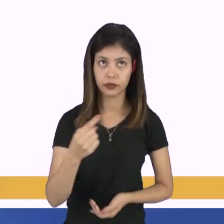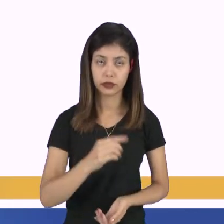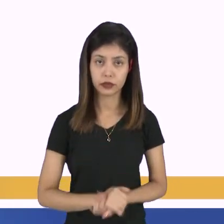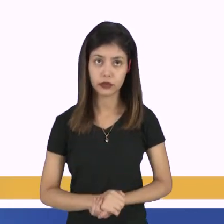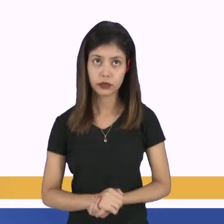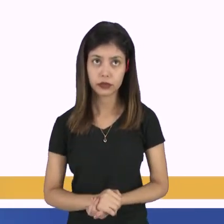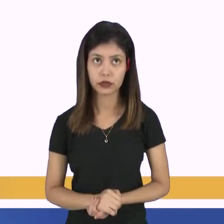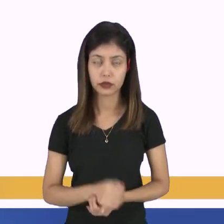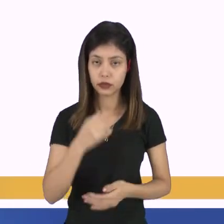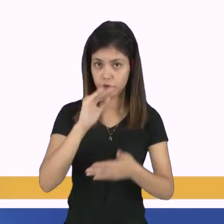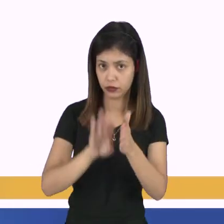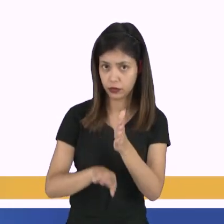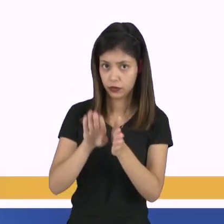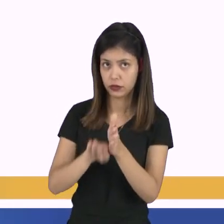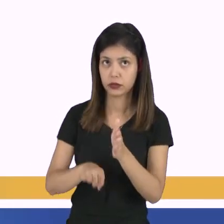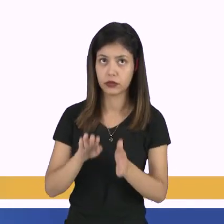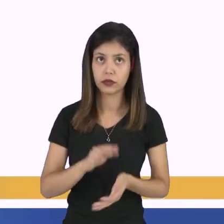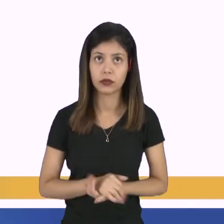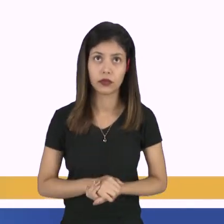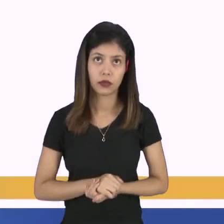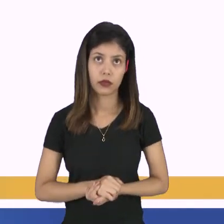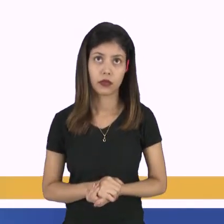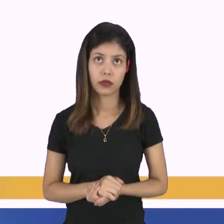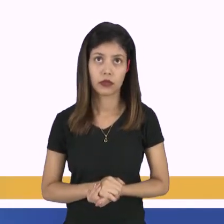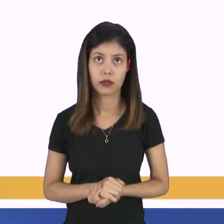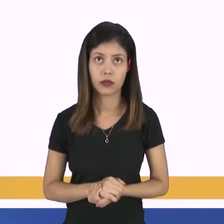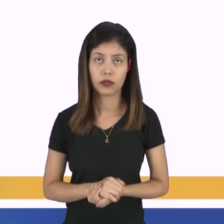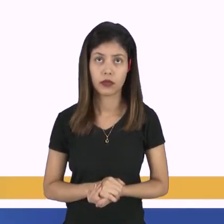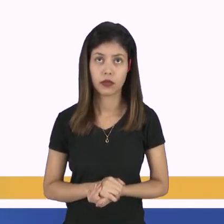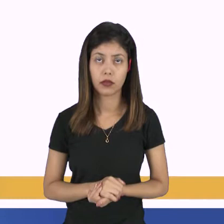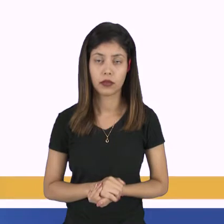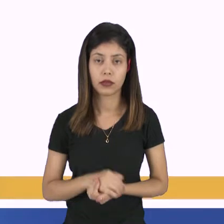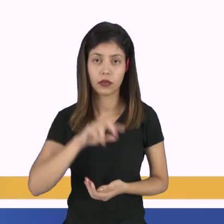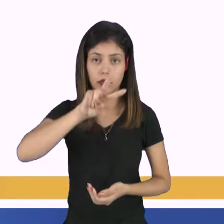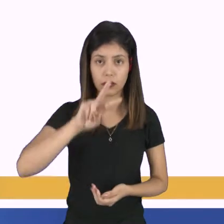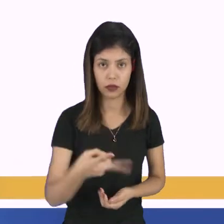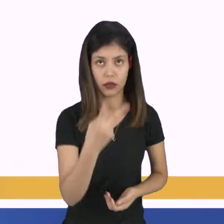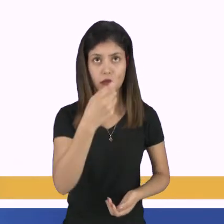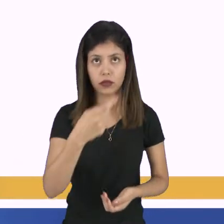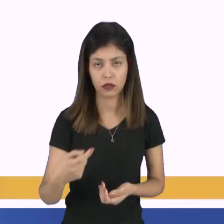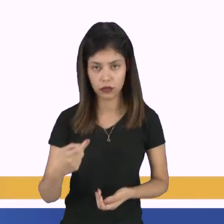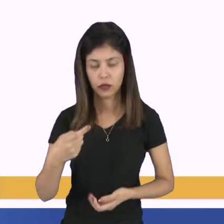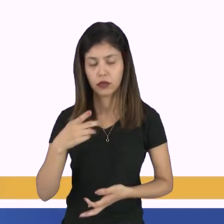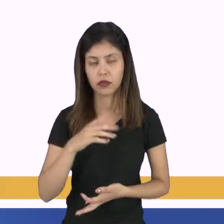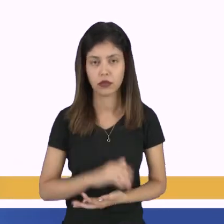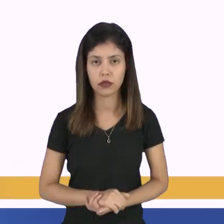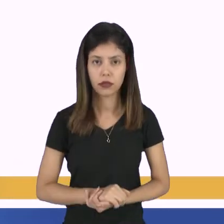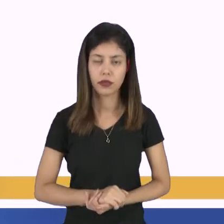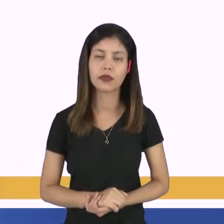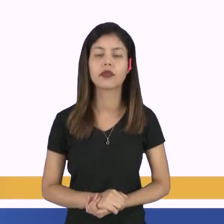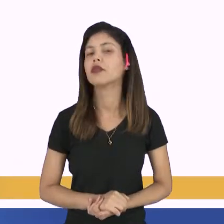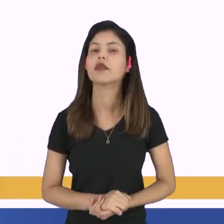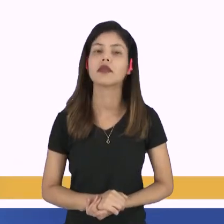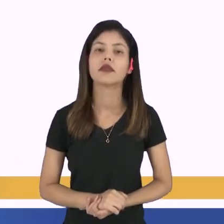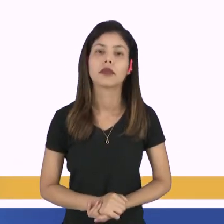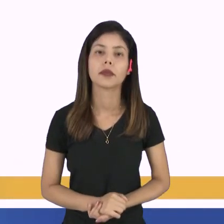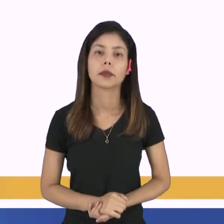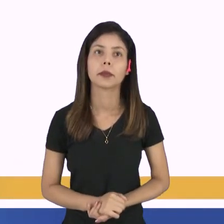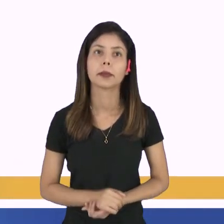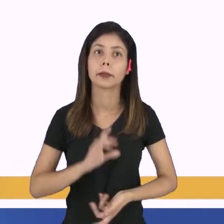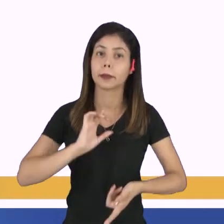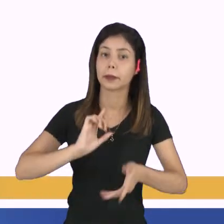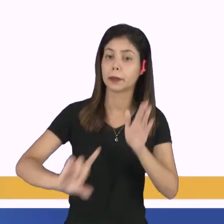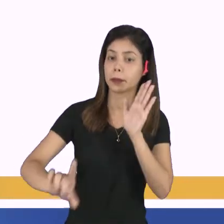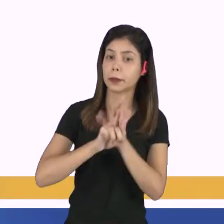né, menos 80 mil menos 2 mil multiplicado por X. Então, a lei